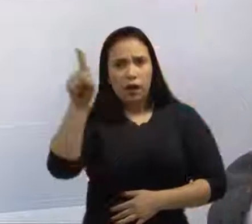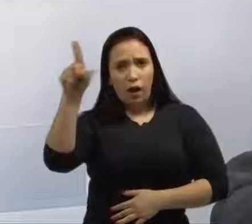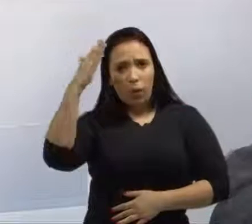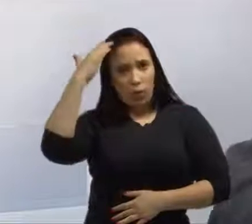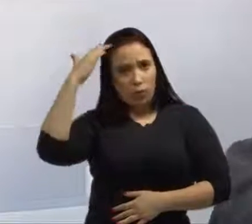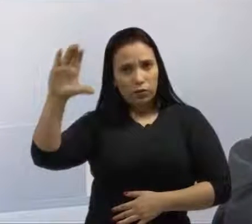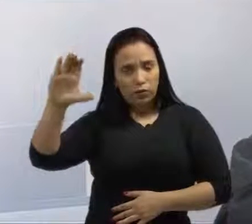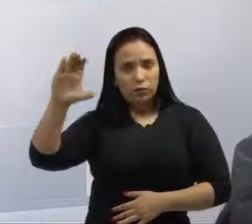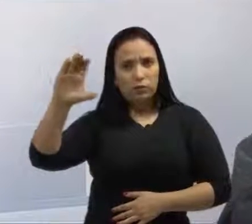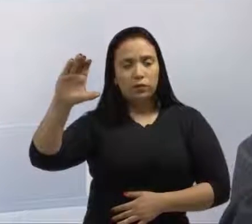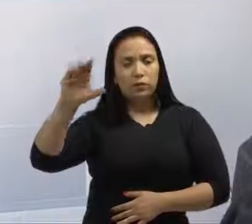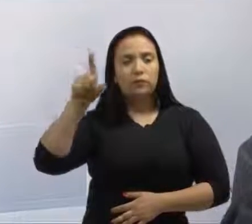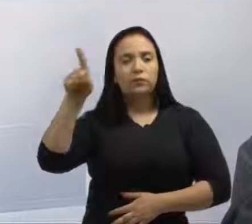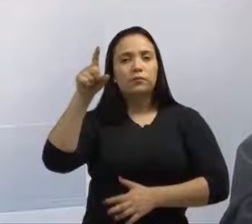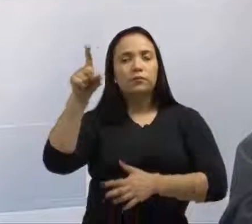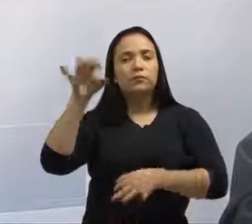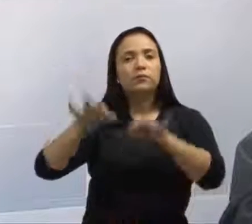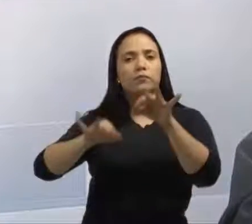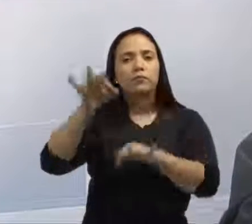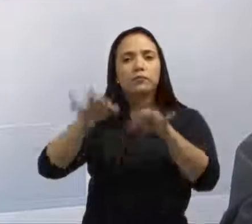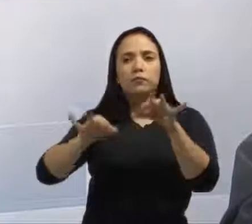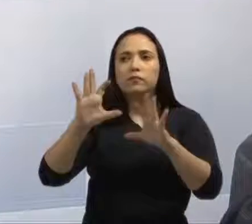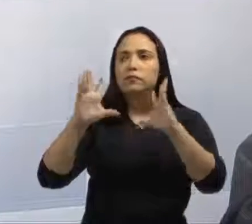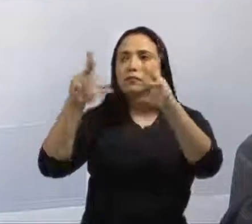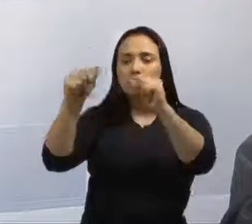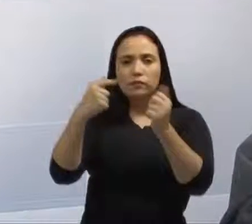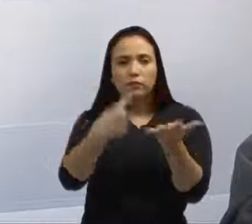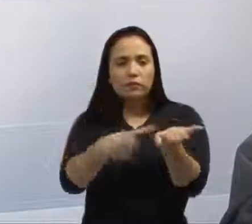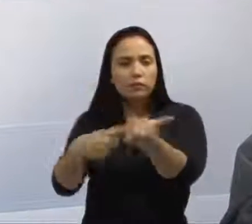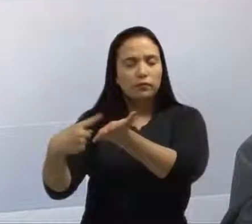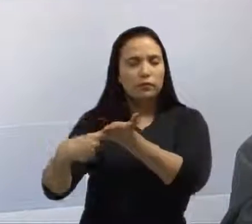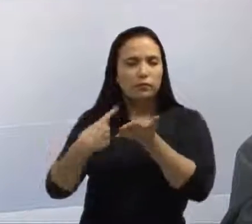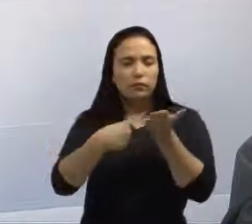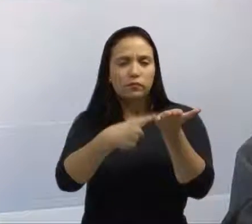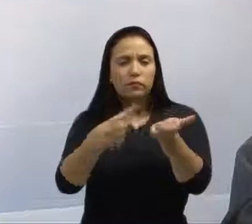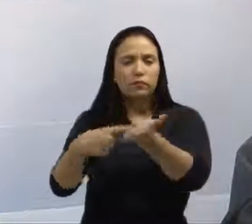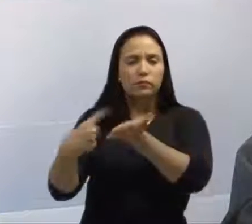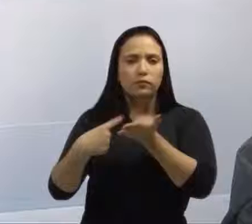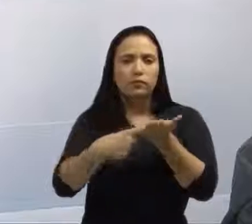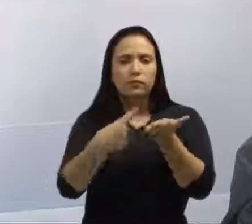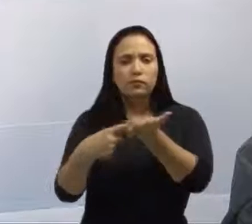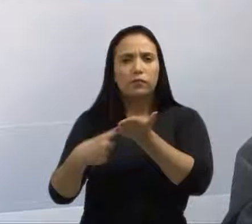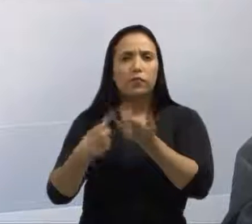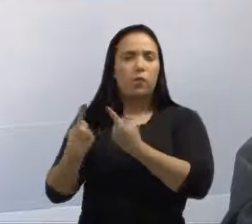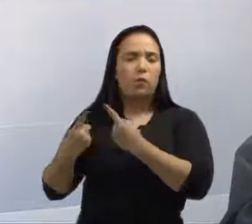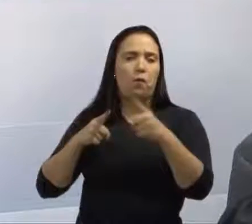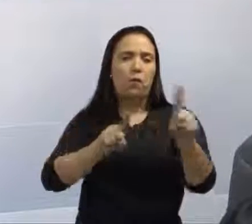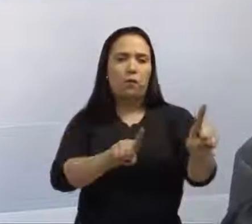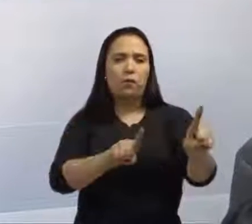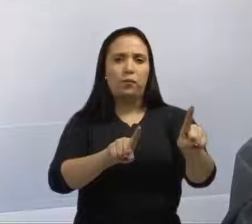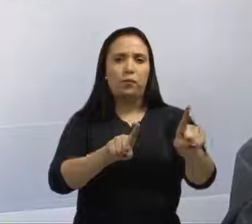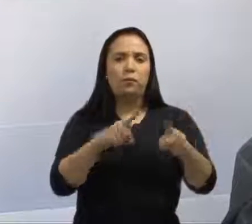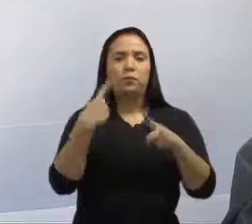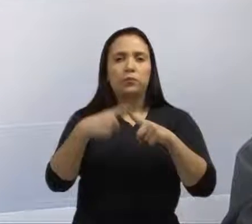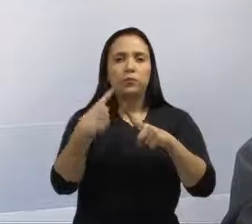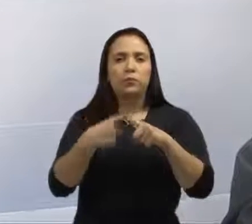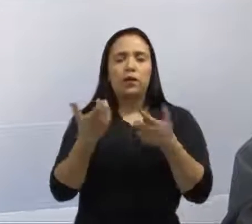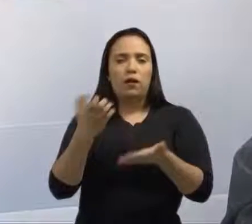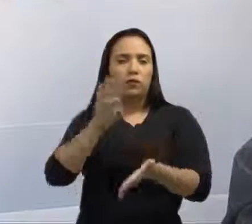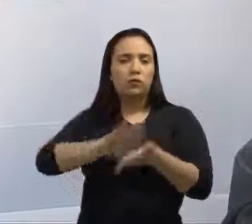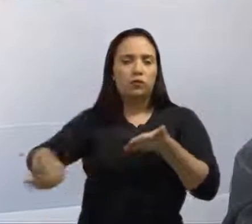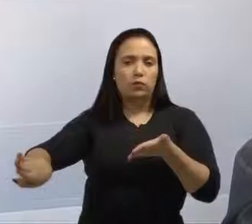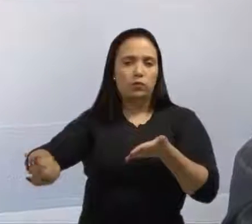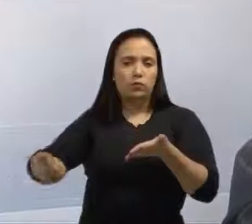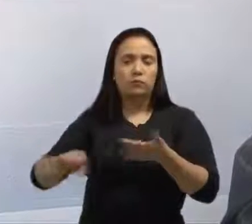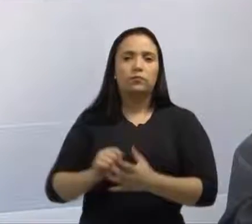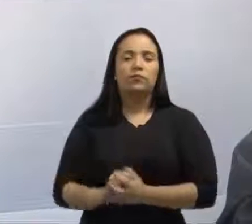Como se a turma de Curitiba se tivesse feito uma conspiração para tirar ele